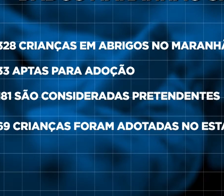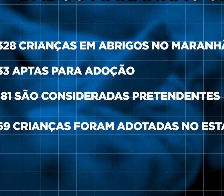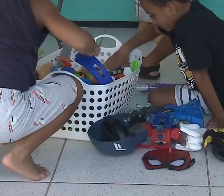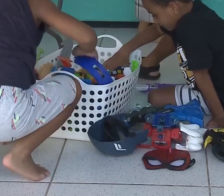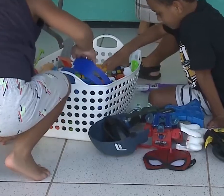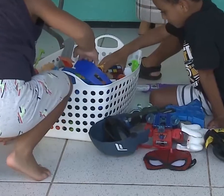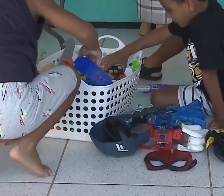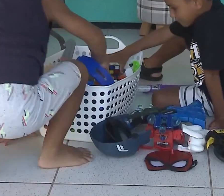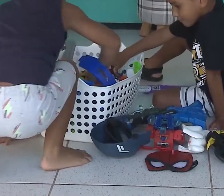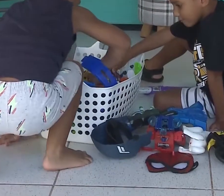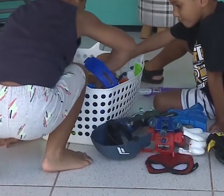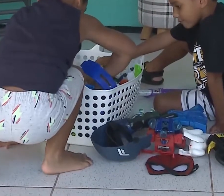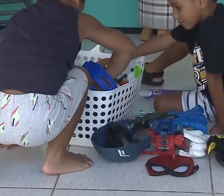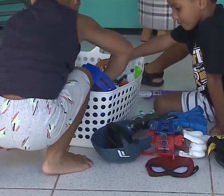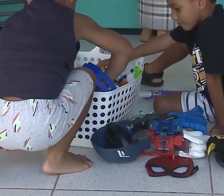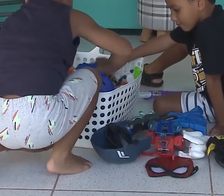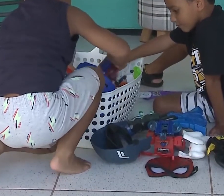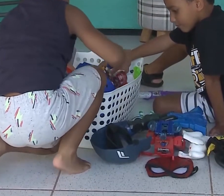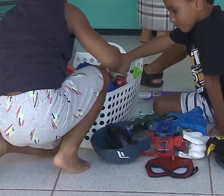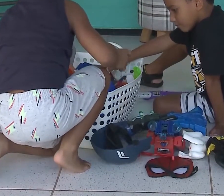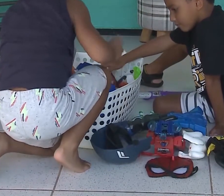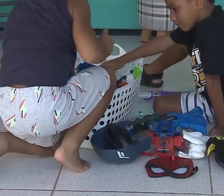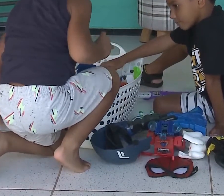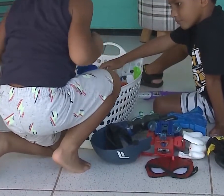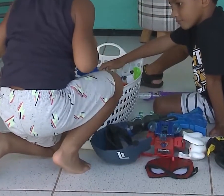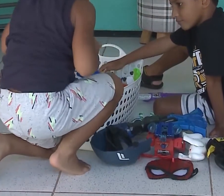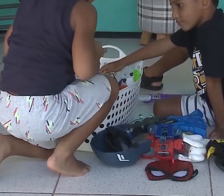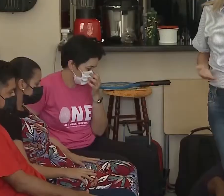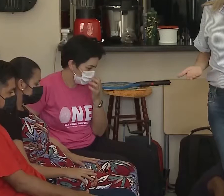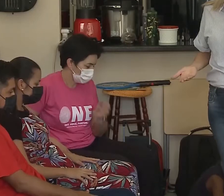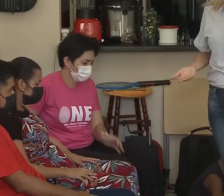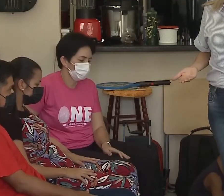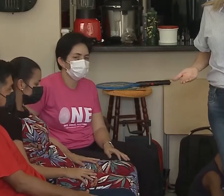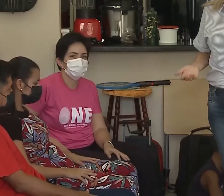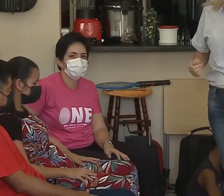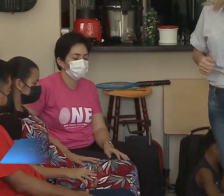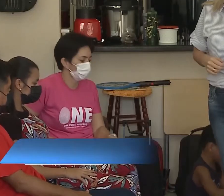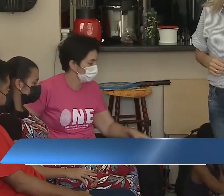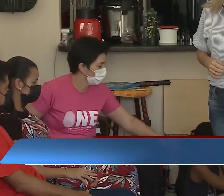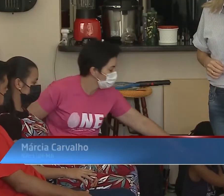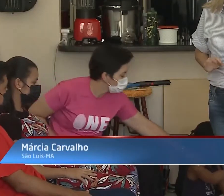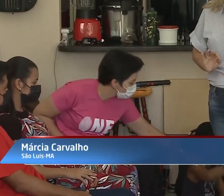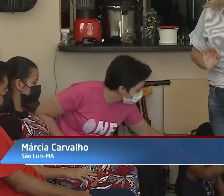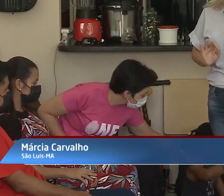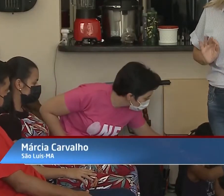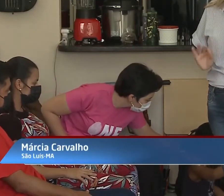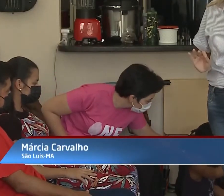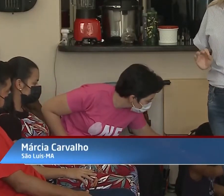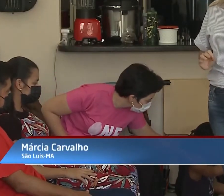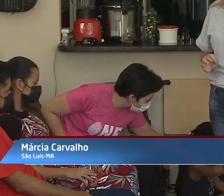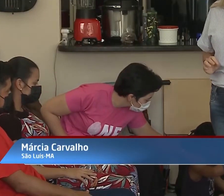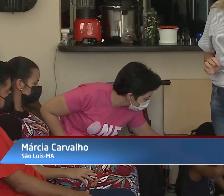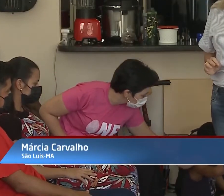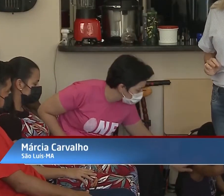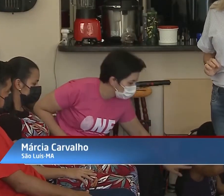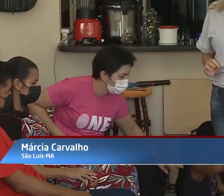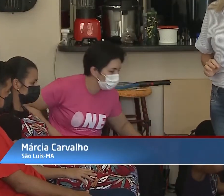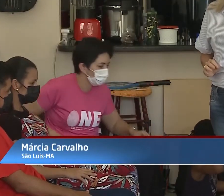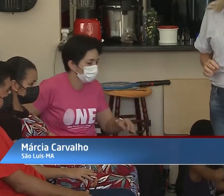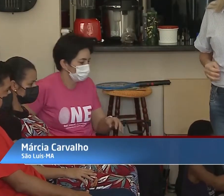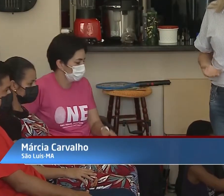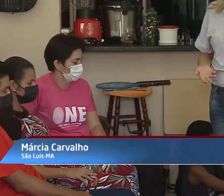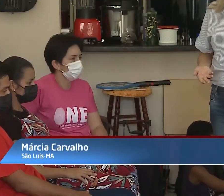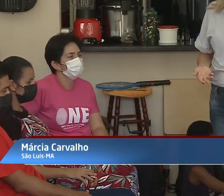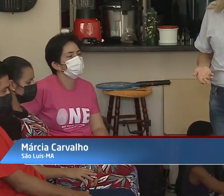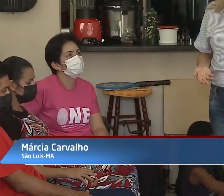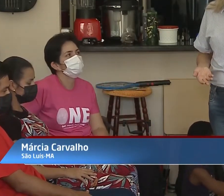estado. O João e o Lucas estão entre eles. Tanto o João quanto o Lucas tiveram o mesmo processo de